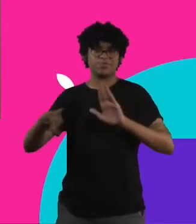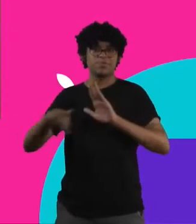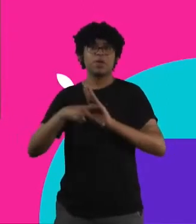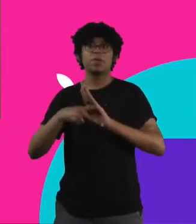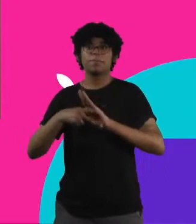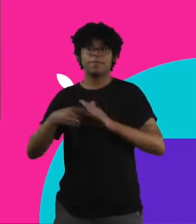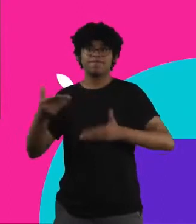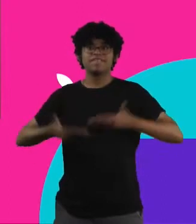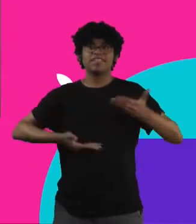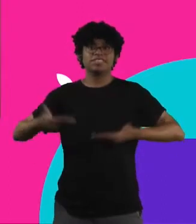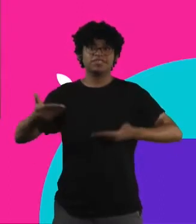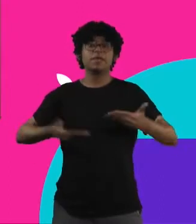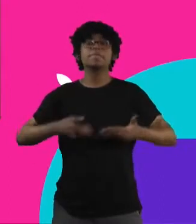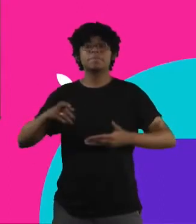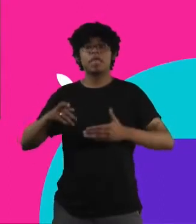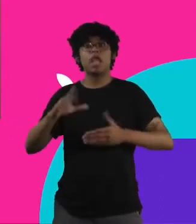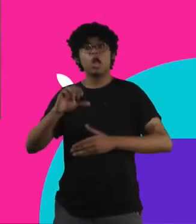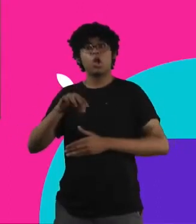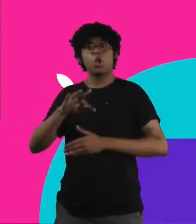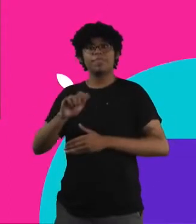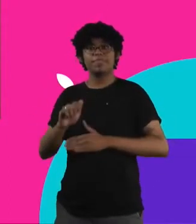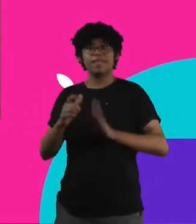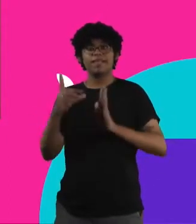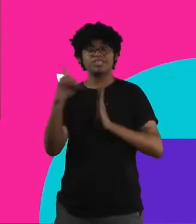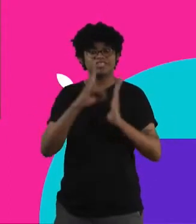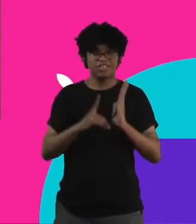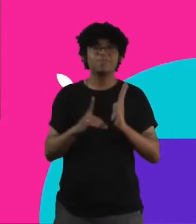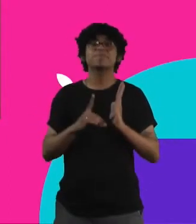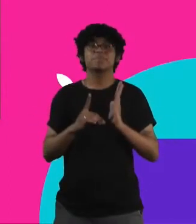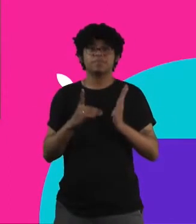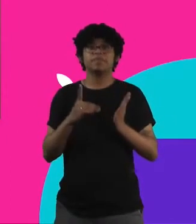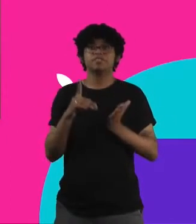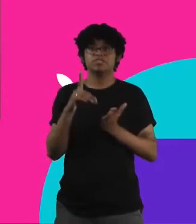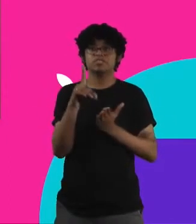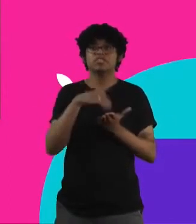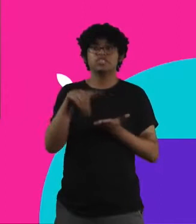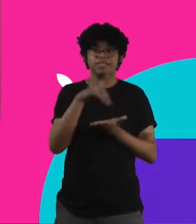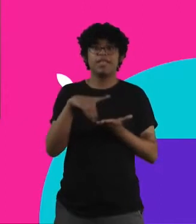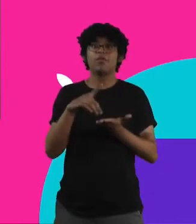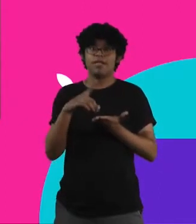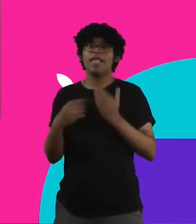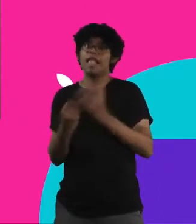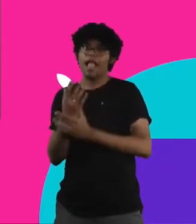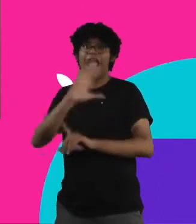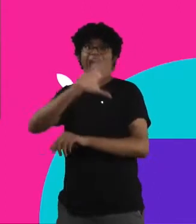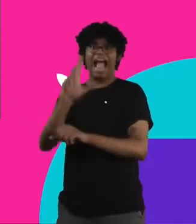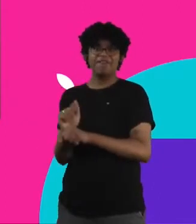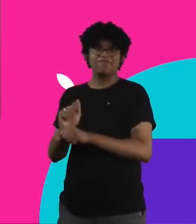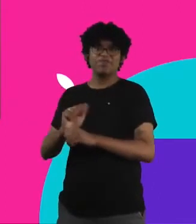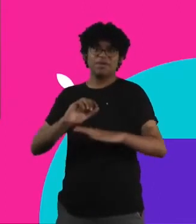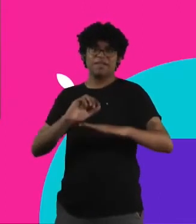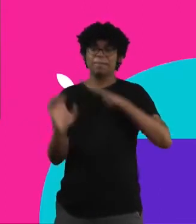em uma conta digital. Nós nascemos dentro de uma entidade, Afrobusiness, que tinha como